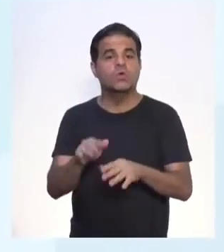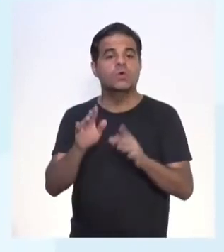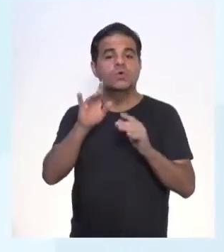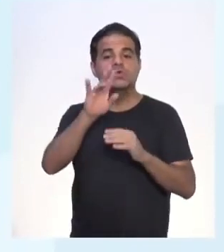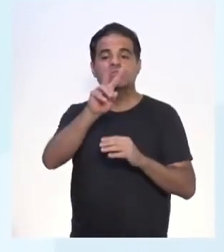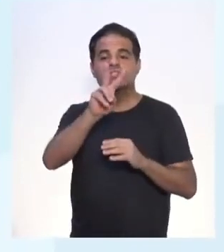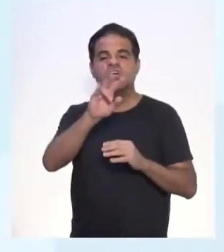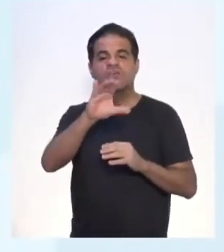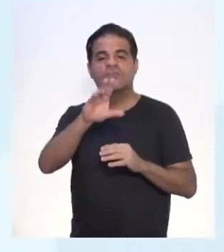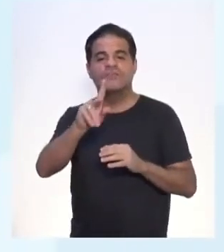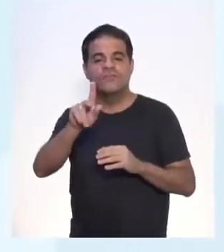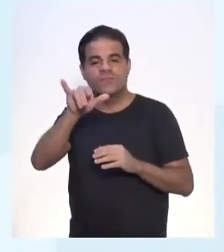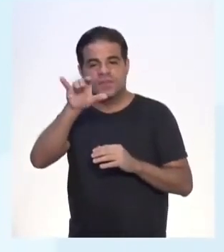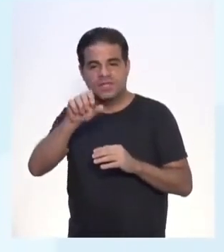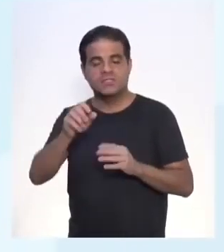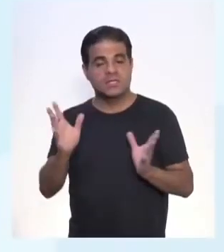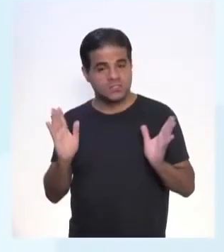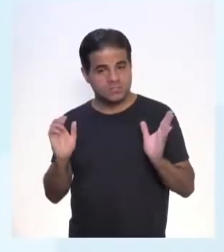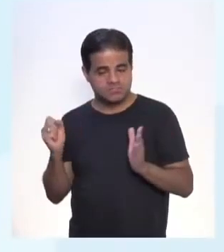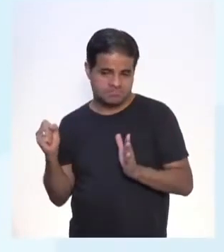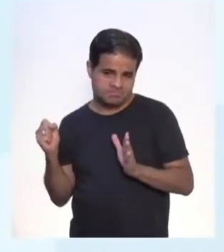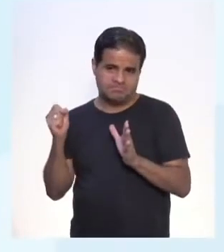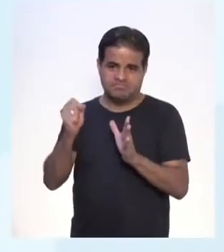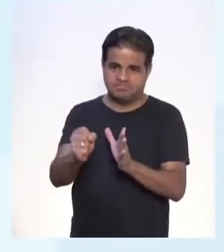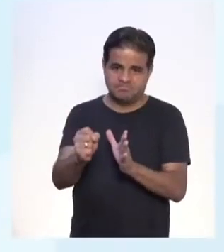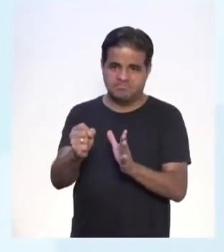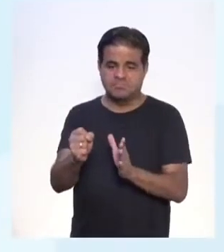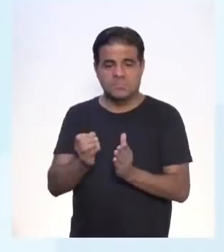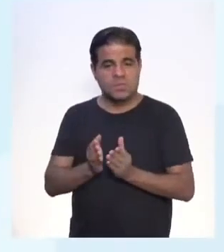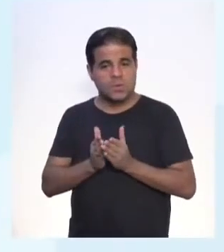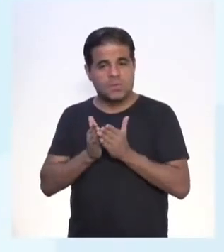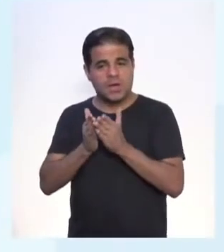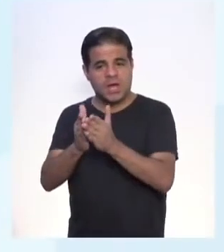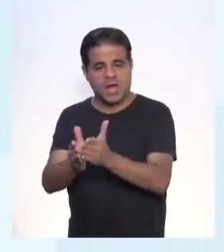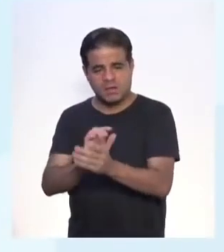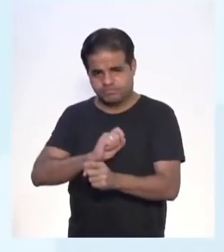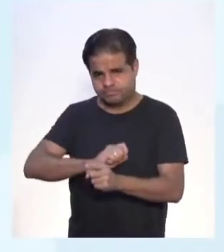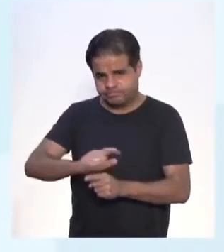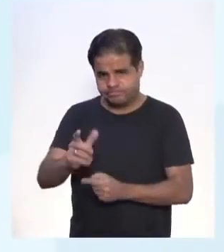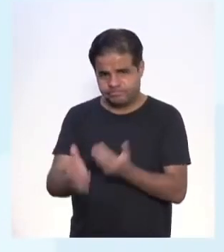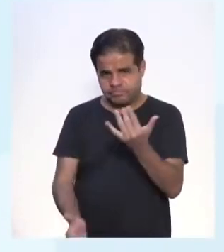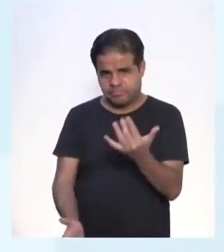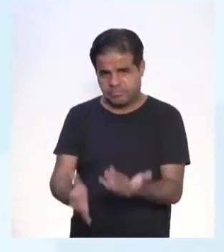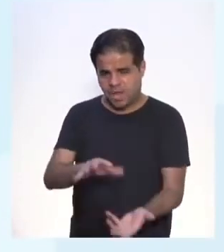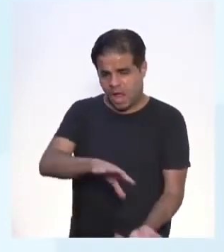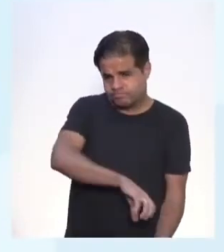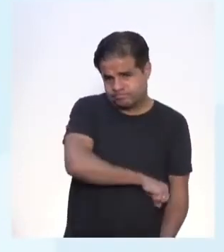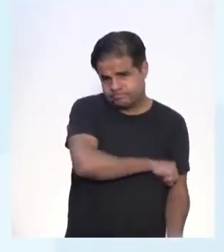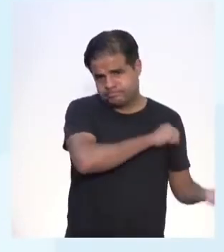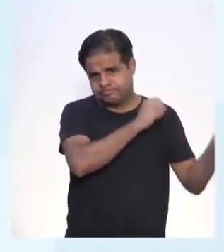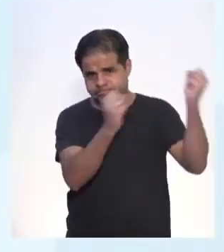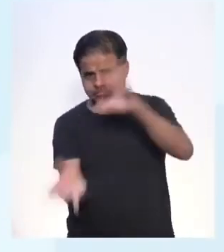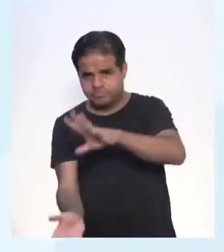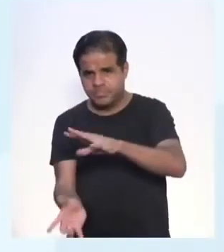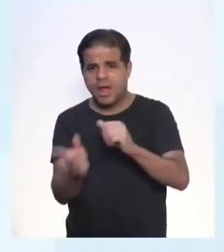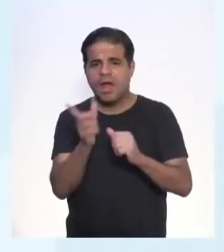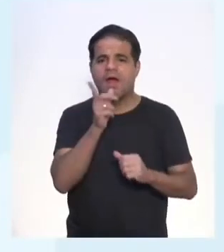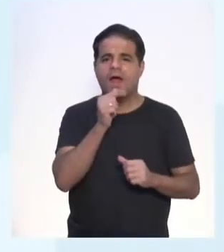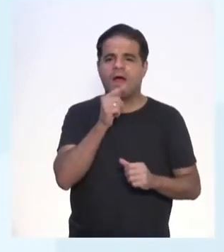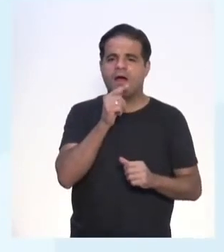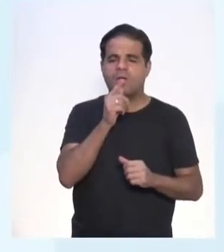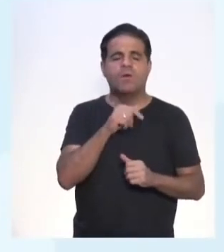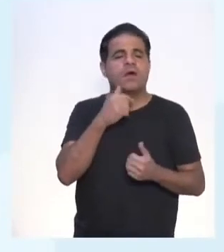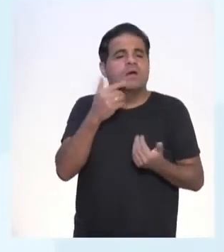né, aqueles guerreiros que eles conseguiam, né, colocavam ali num barco, ateavam em chamas e jogavam ao mar. Para a gente é impensável. Você